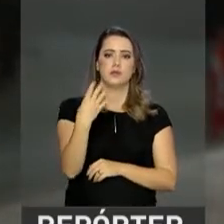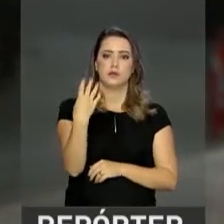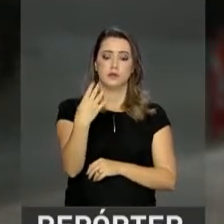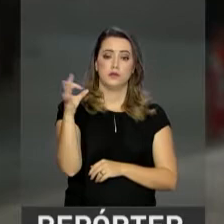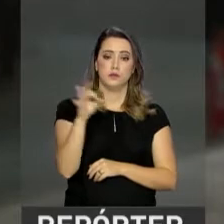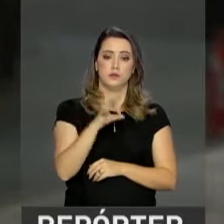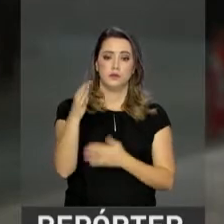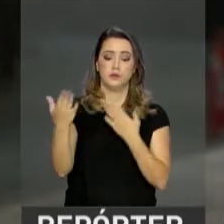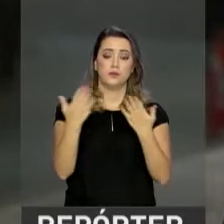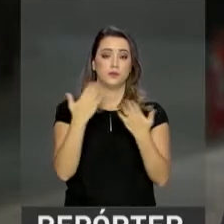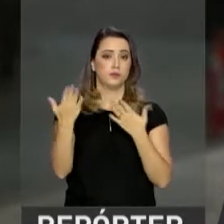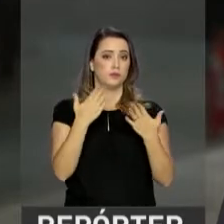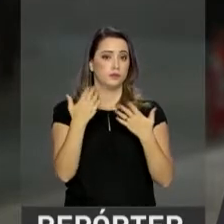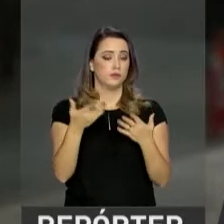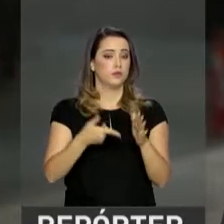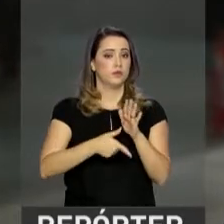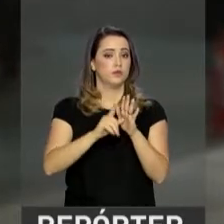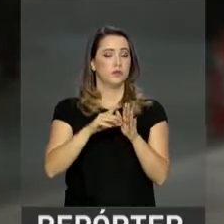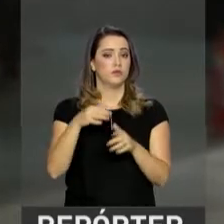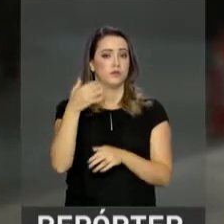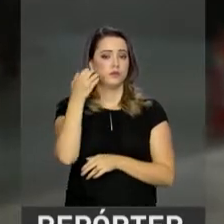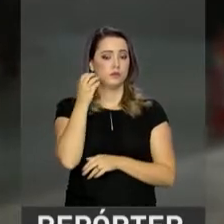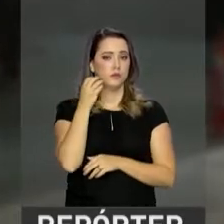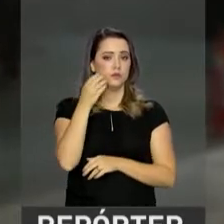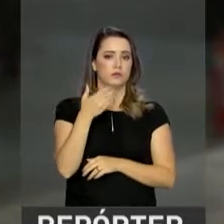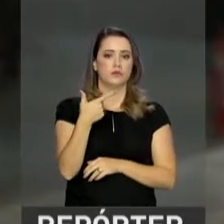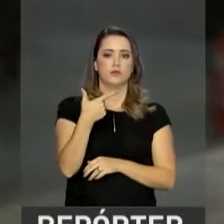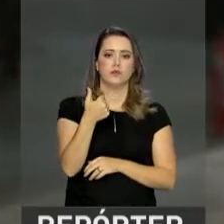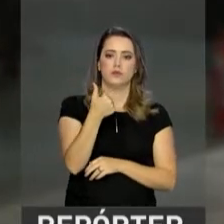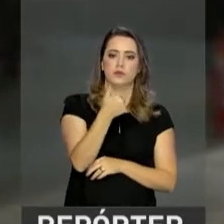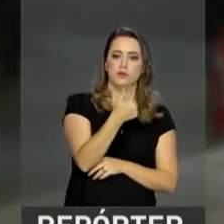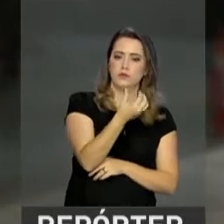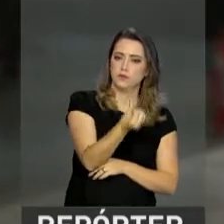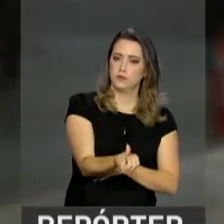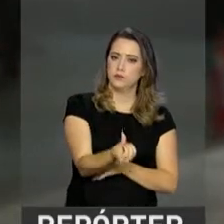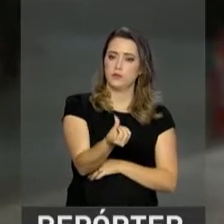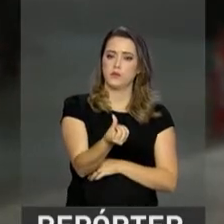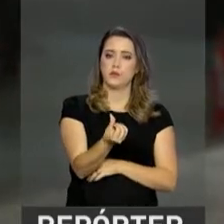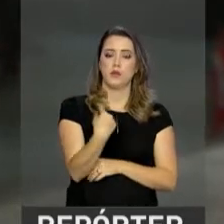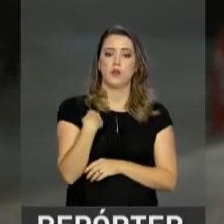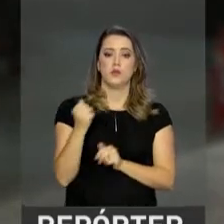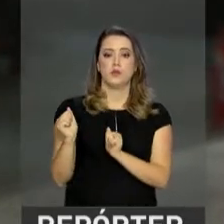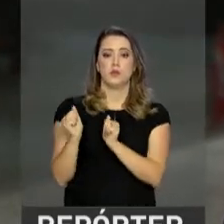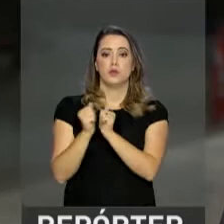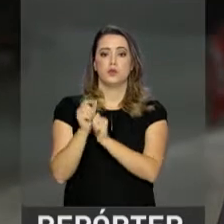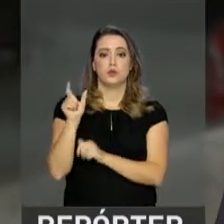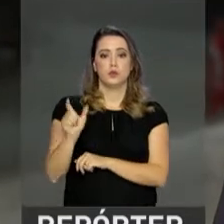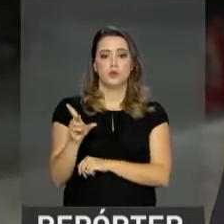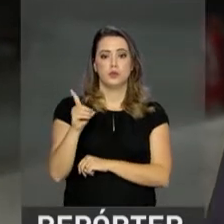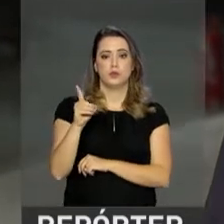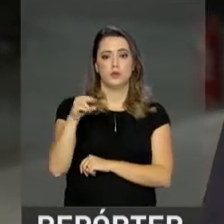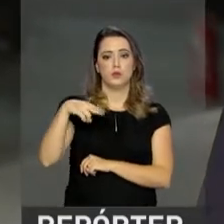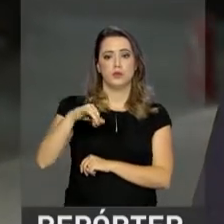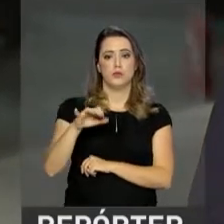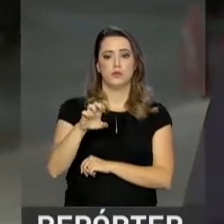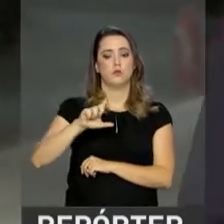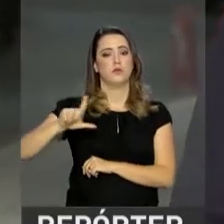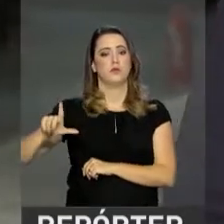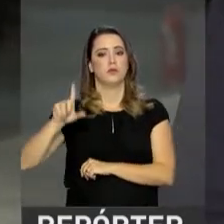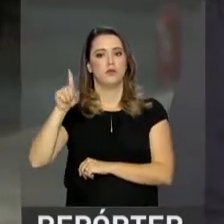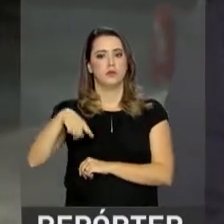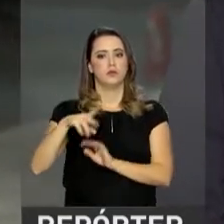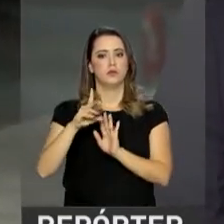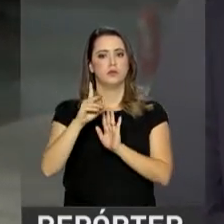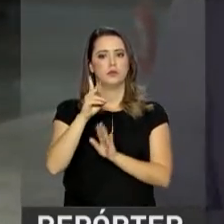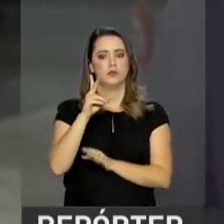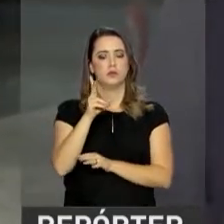10,34% em relação às denúncias recebidas pelo Disque 100 em 2016. Ao meu lado está Daniel Iório. Ele é